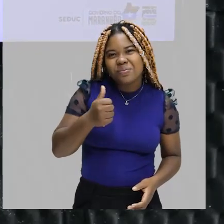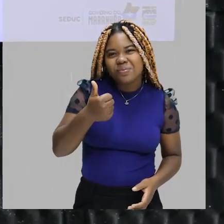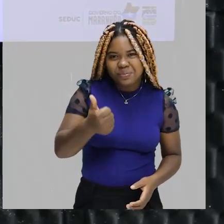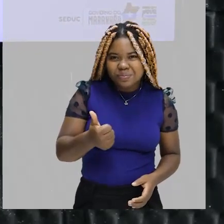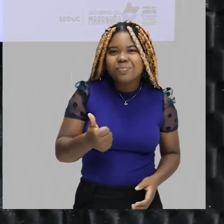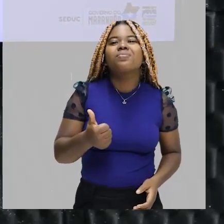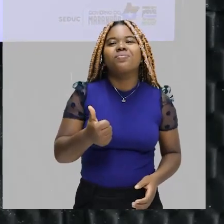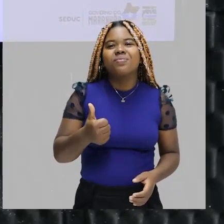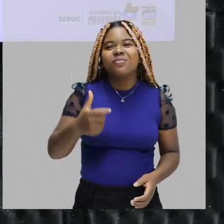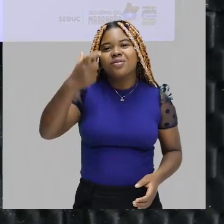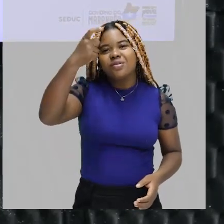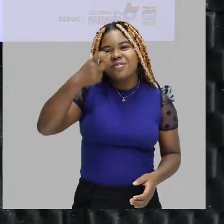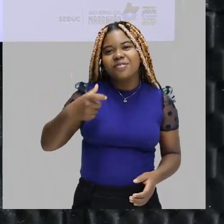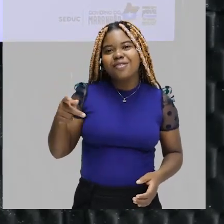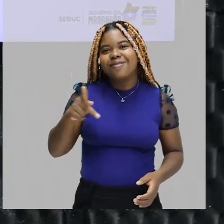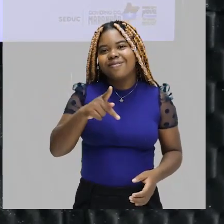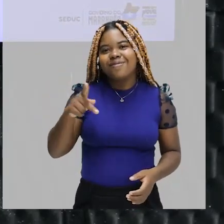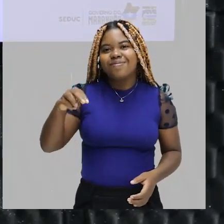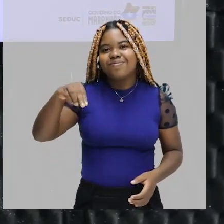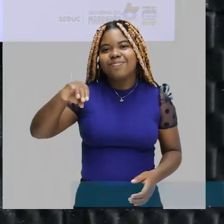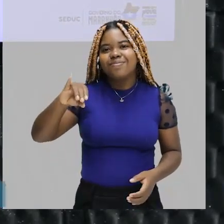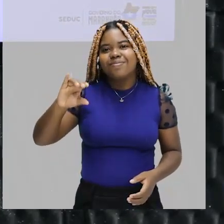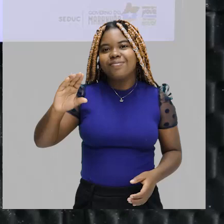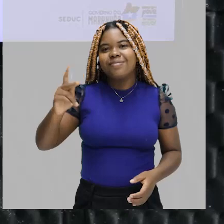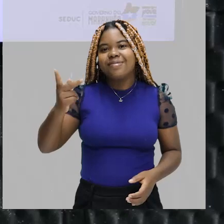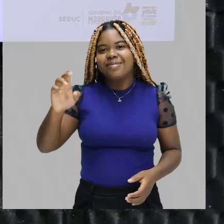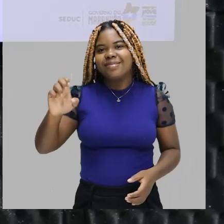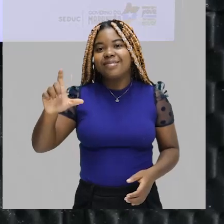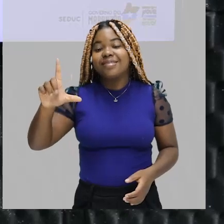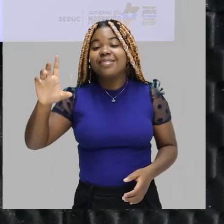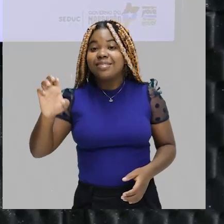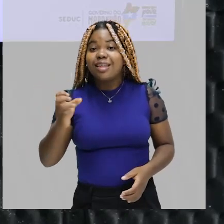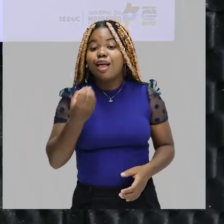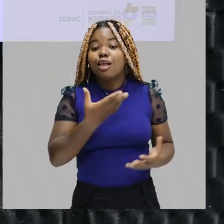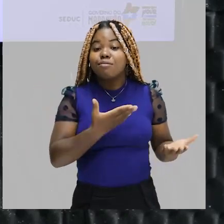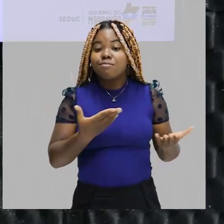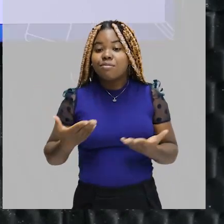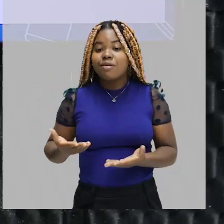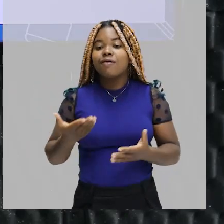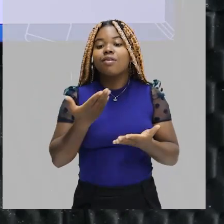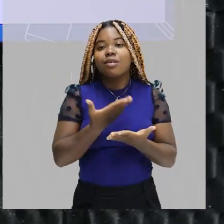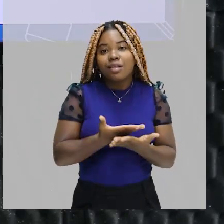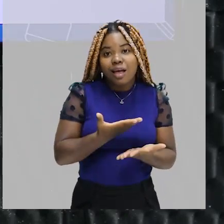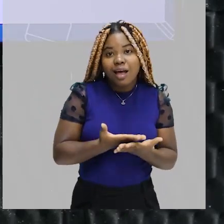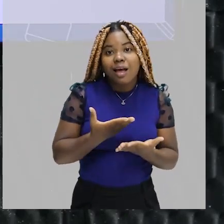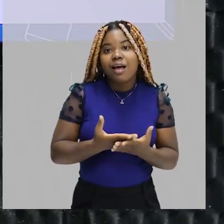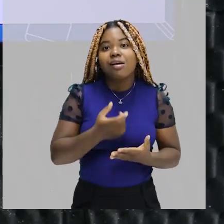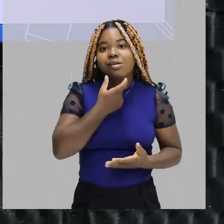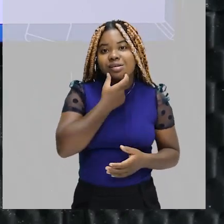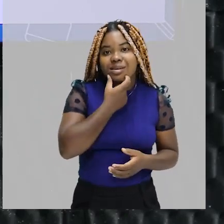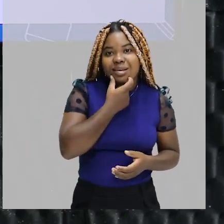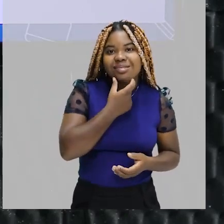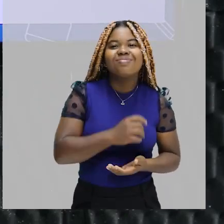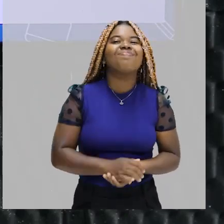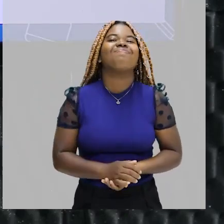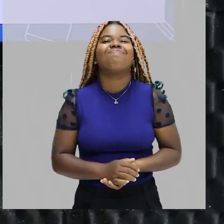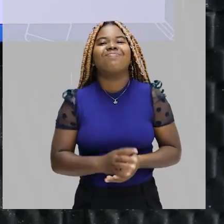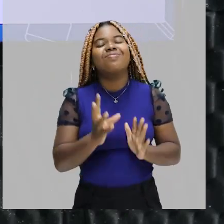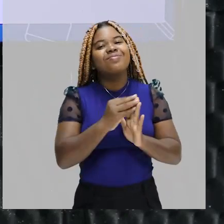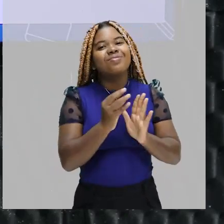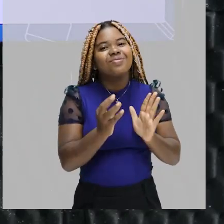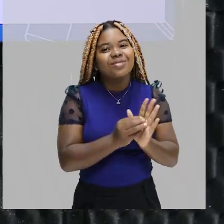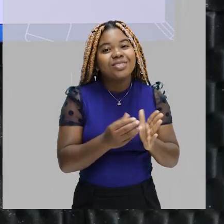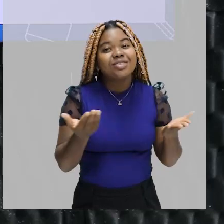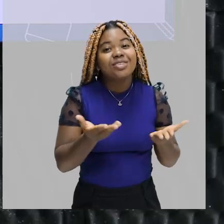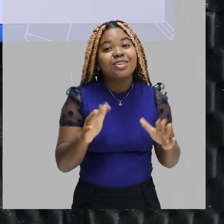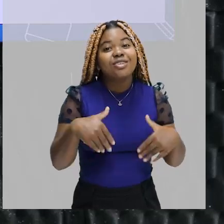everybody. Welcome to our English class. I'm teacher Michelle. Olá, pessoal. Sejam bem-vindos à aula de inglês. Eu sou a professora Michelle. Hoje nós vamos falar